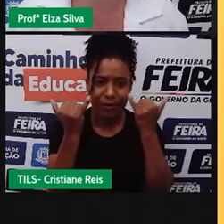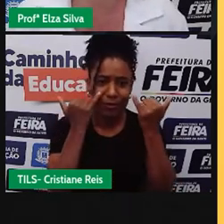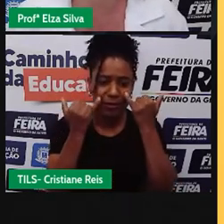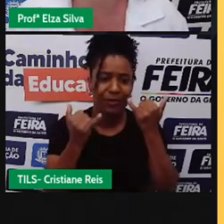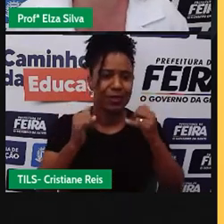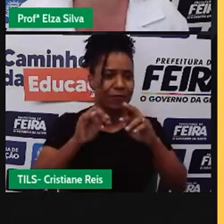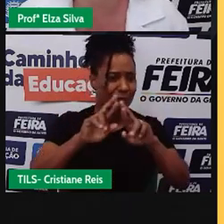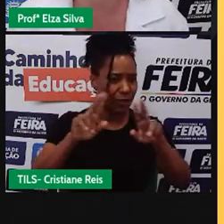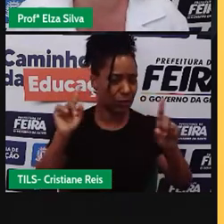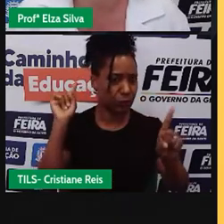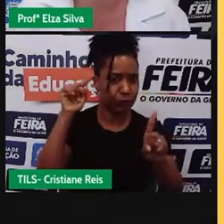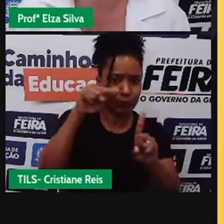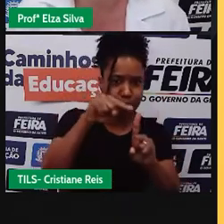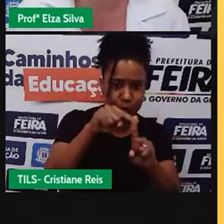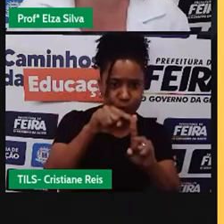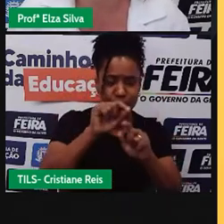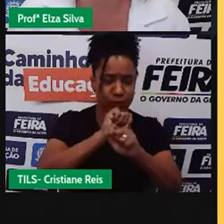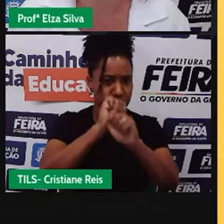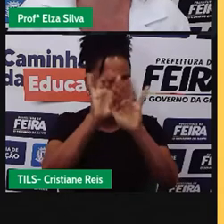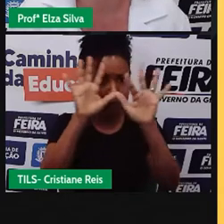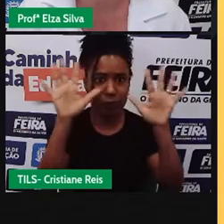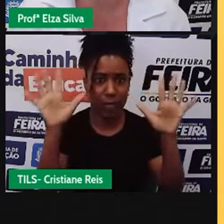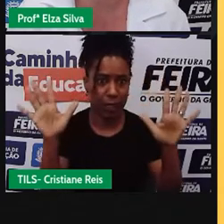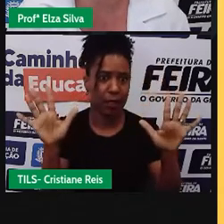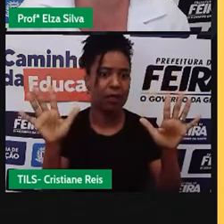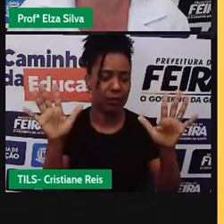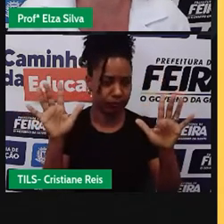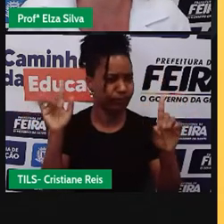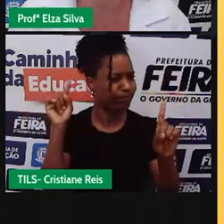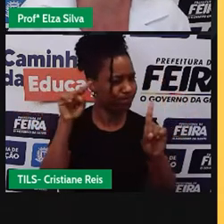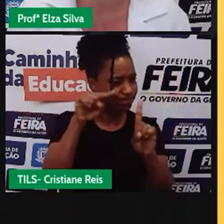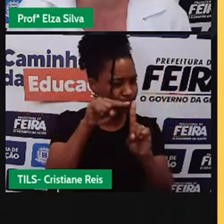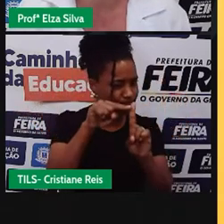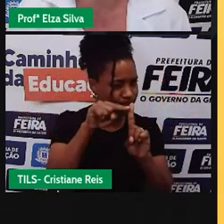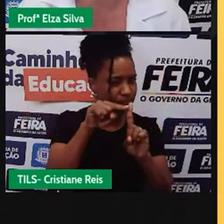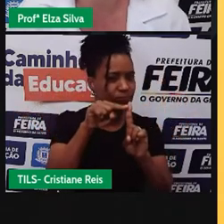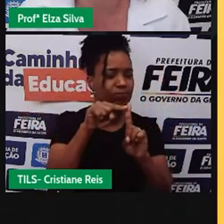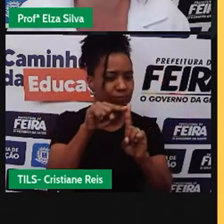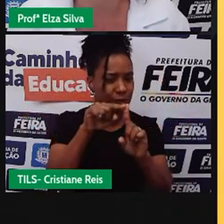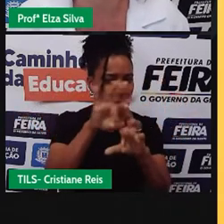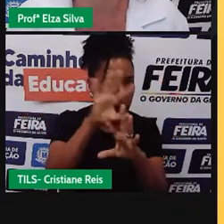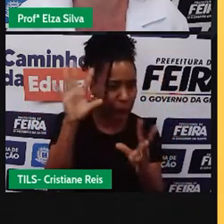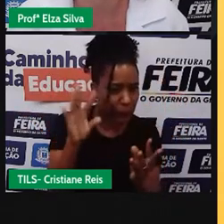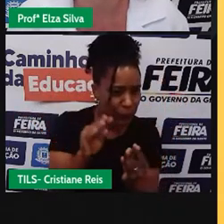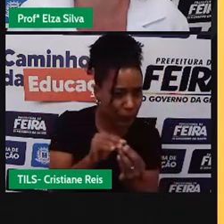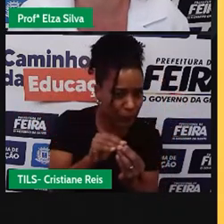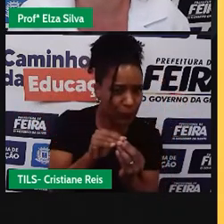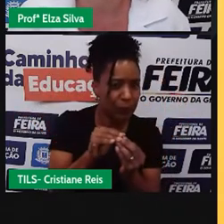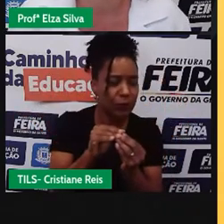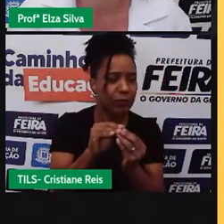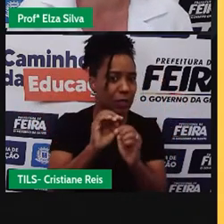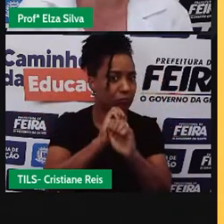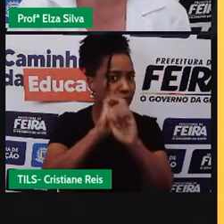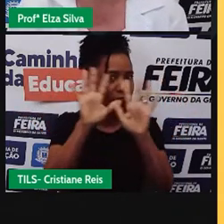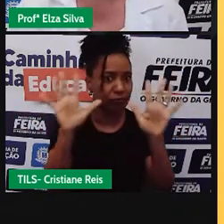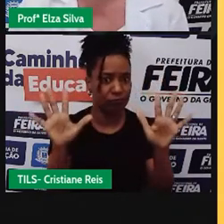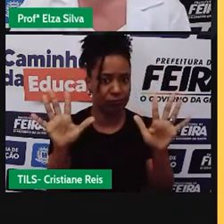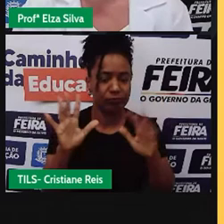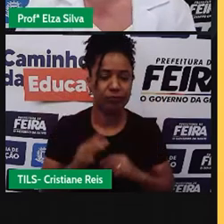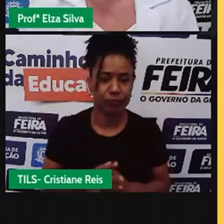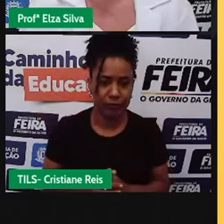muito objetivas, são claras, objetivas, resumidas.